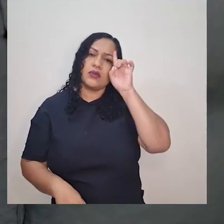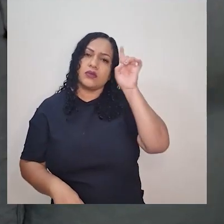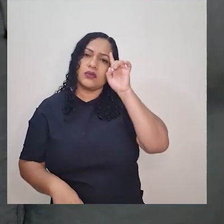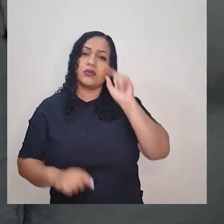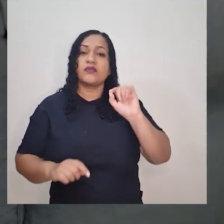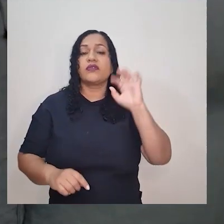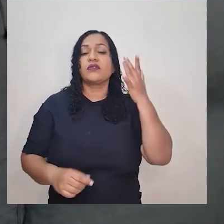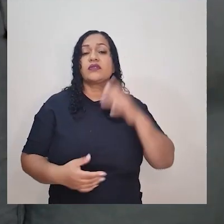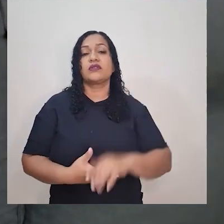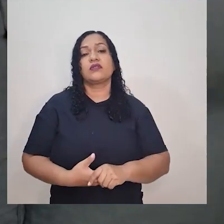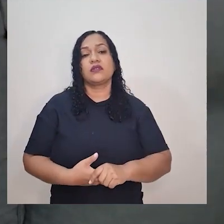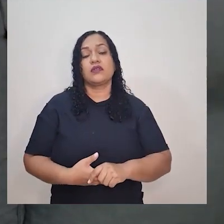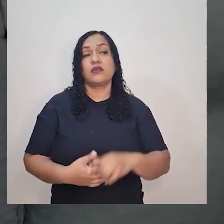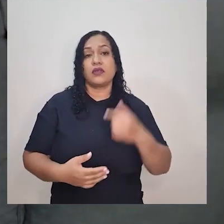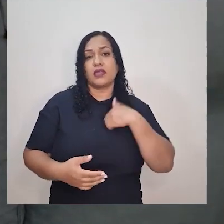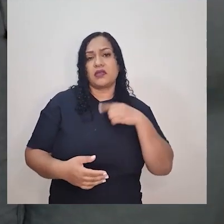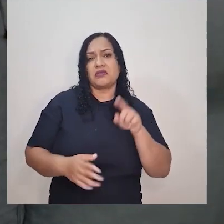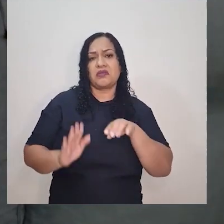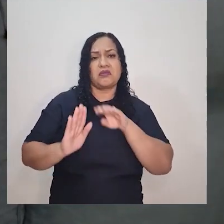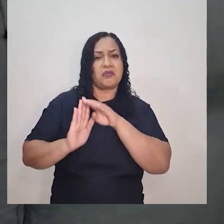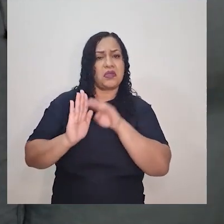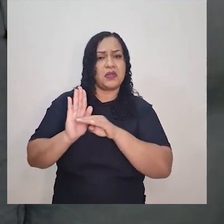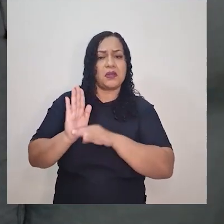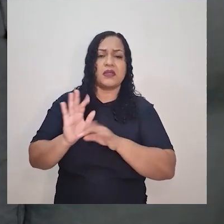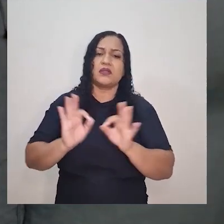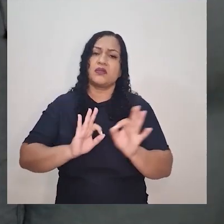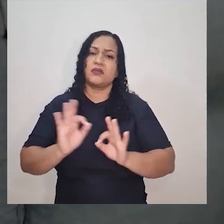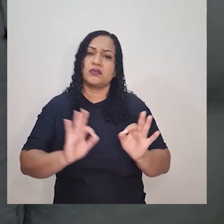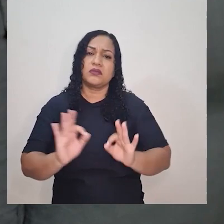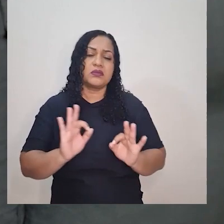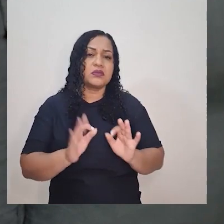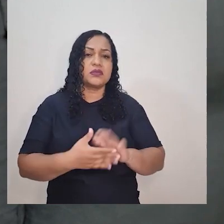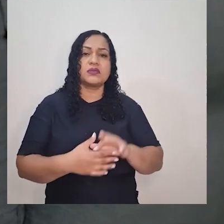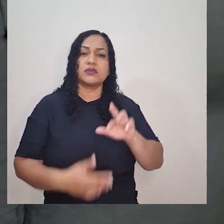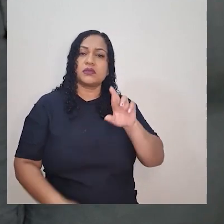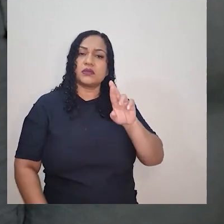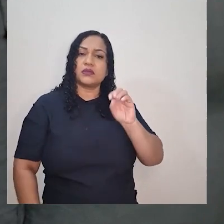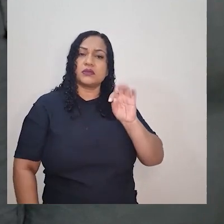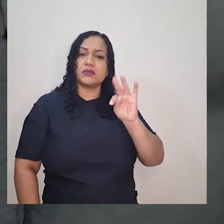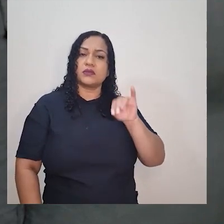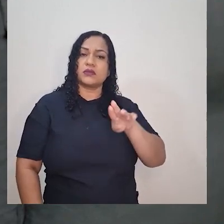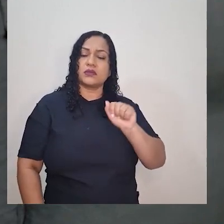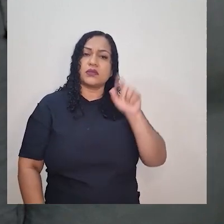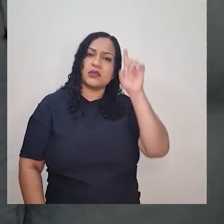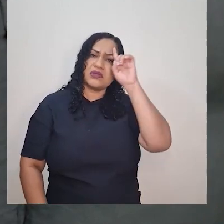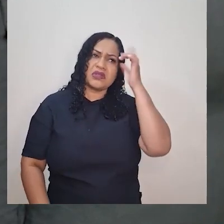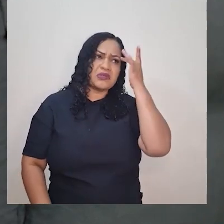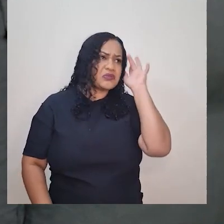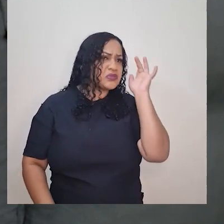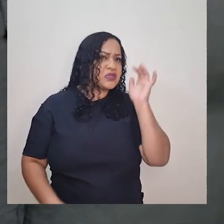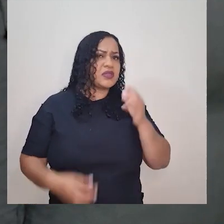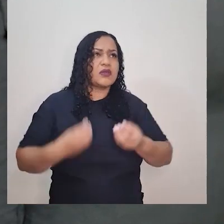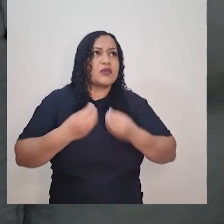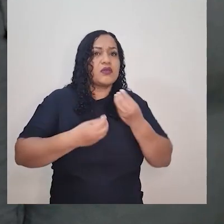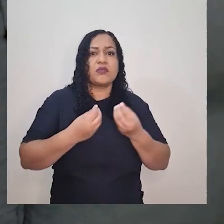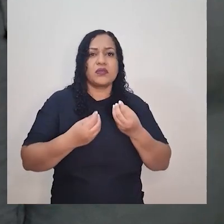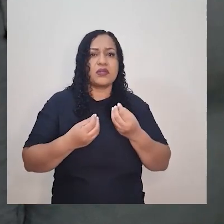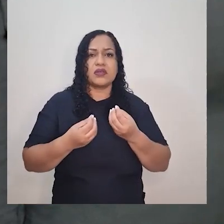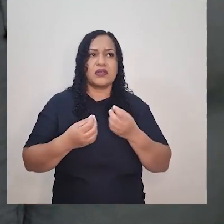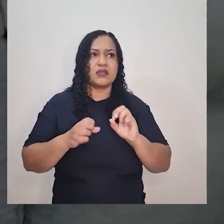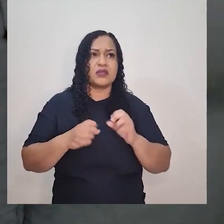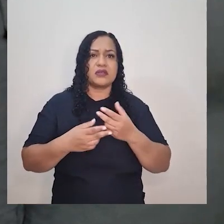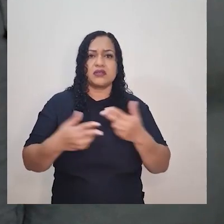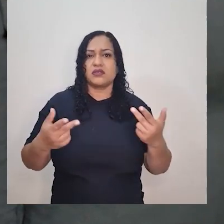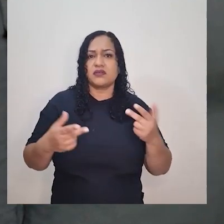dizer que quando eu não planejo, quando eu não organizo essa rotina, eu não sei para onde eu vou. Então, as coisas elas vão